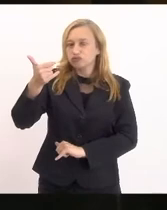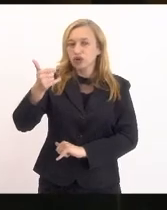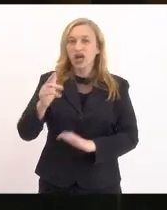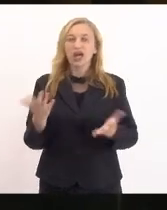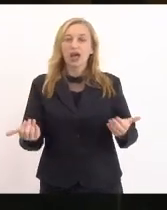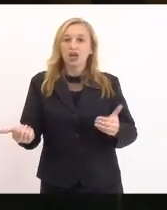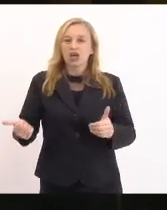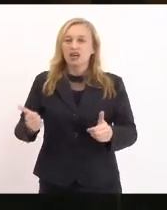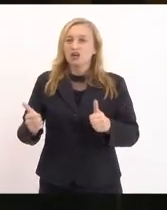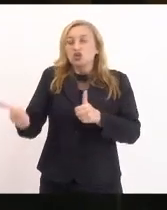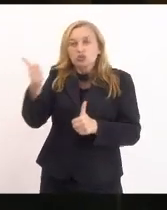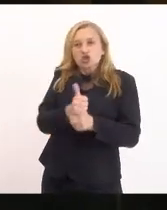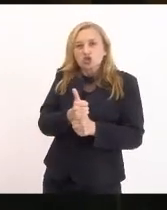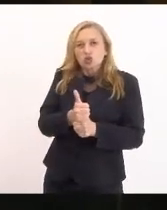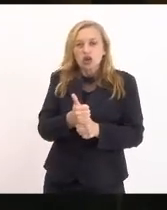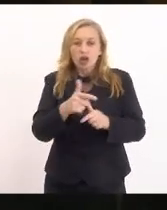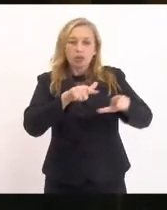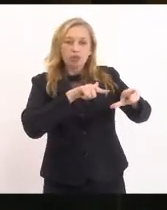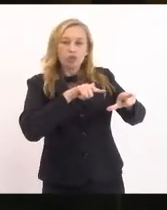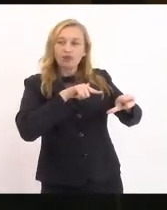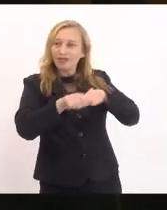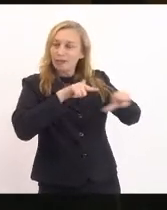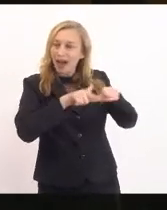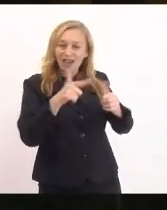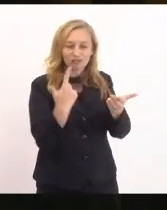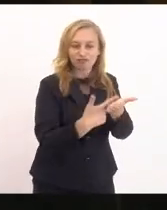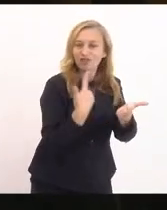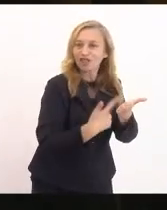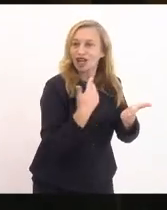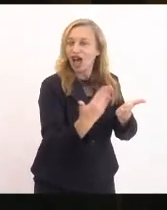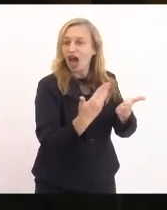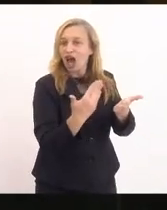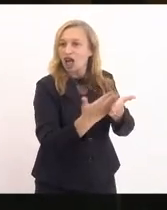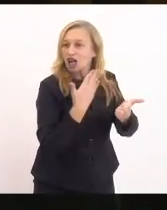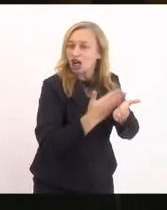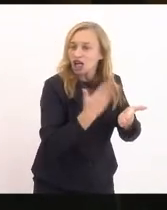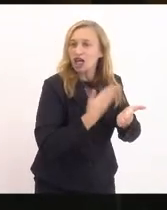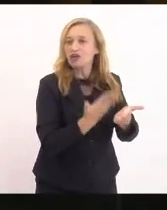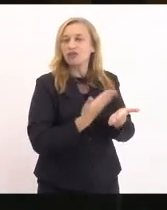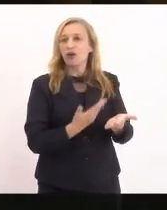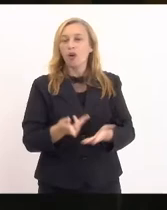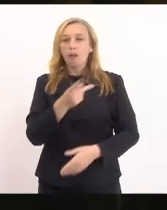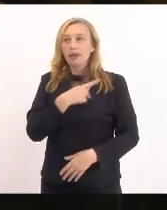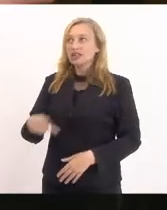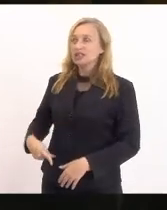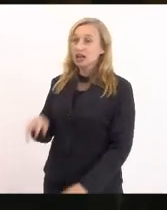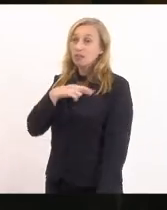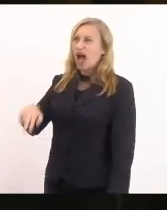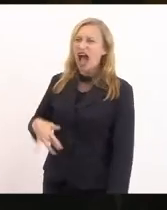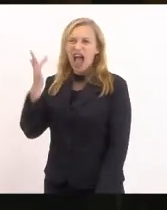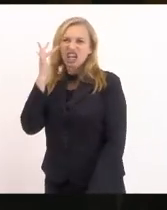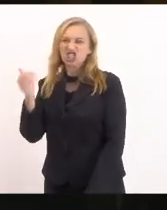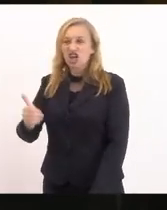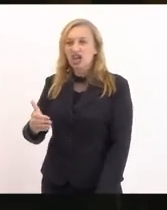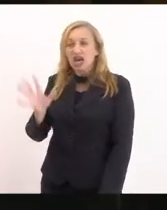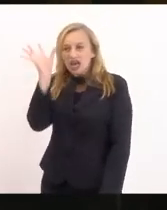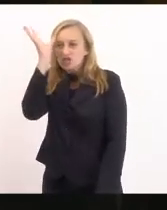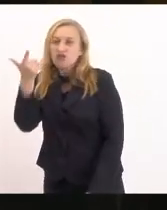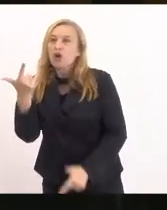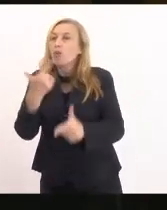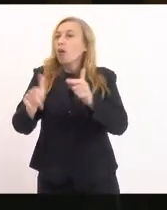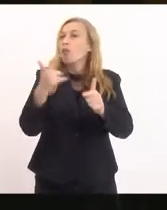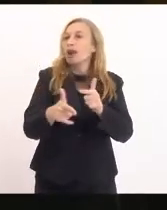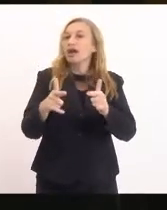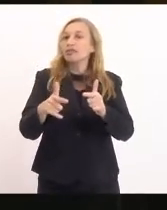vez de empregos, em vez de dignidade, são as armas que o presidente da República acha que vão resolver os problemas da